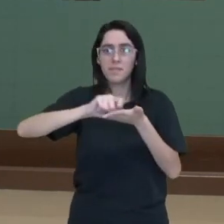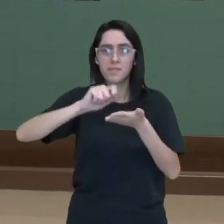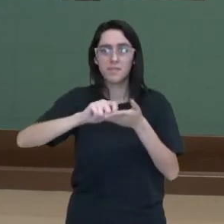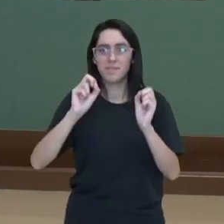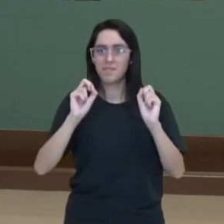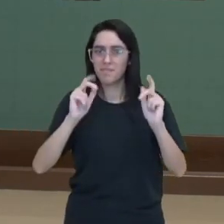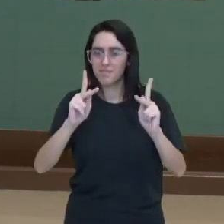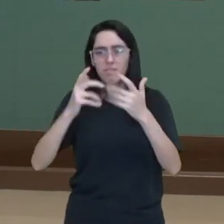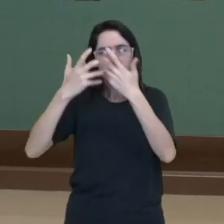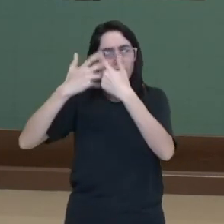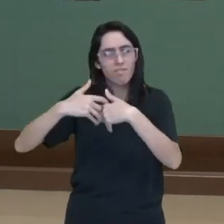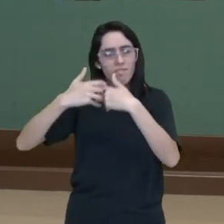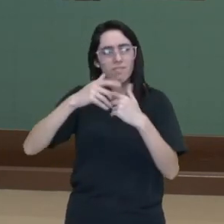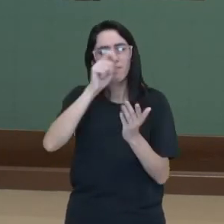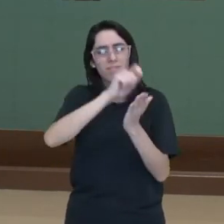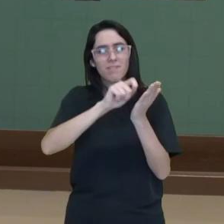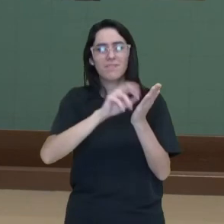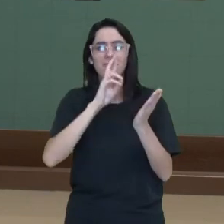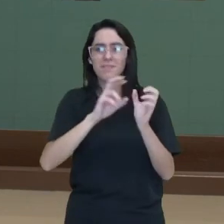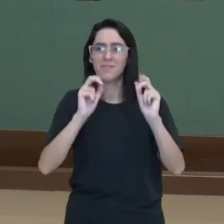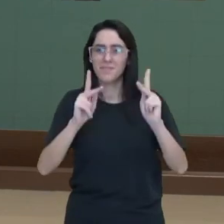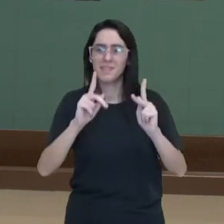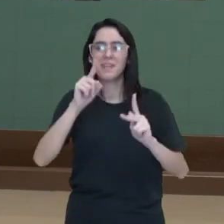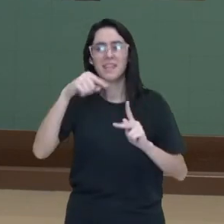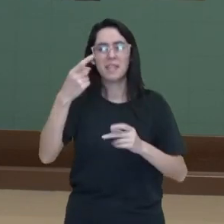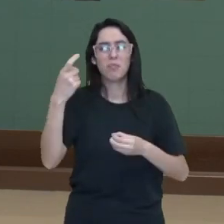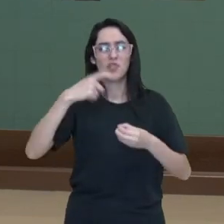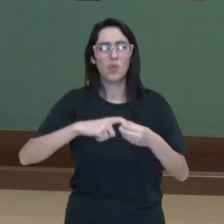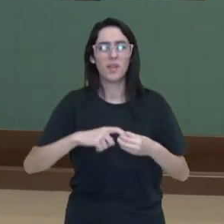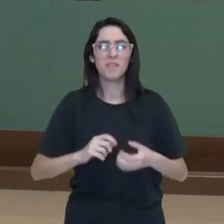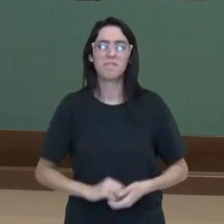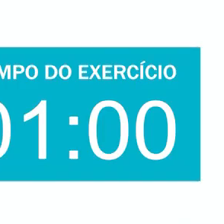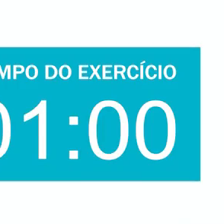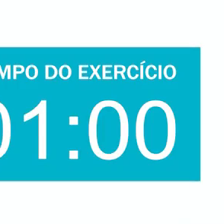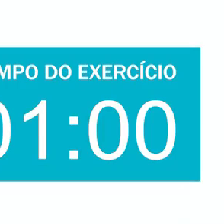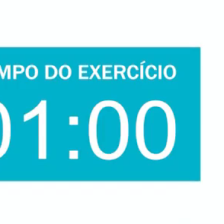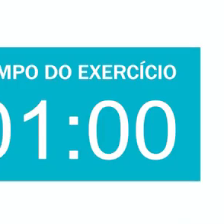suas considerações aí, as suas anotações, ok? A gente volta logo.